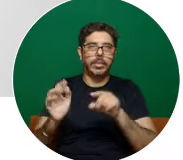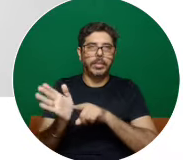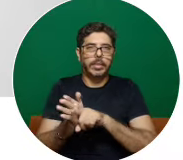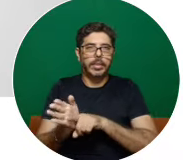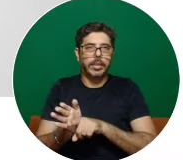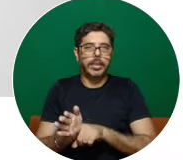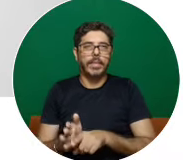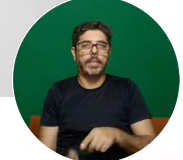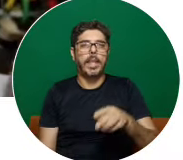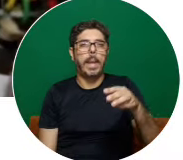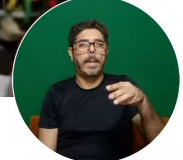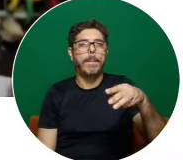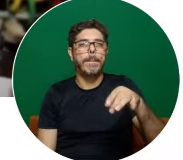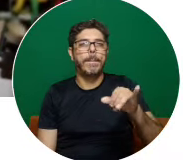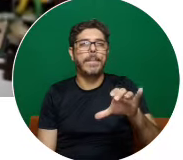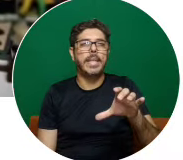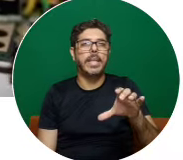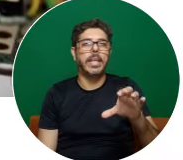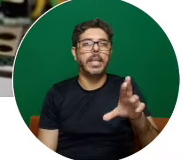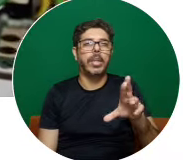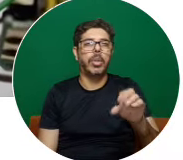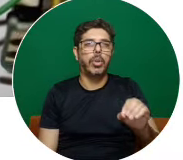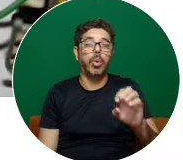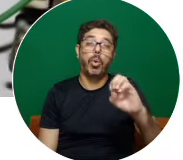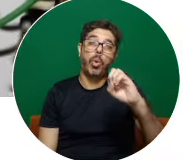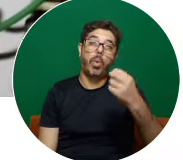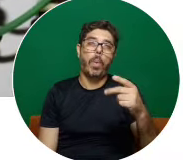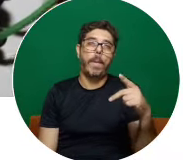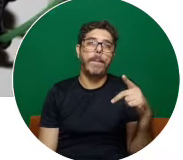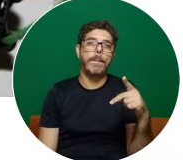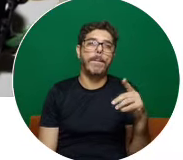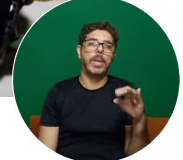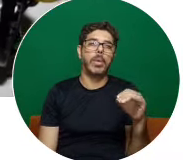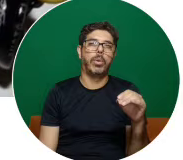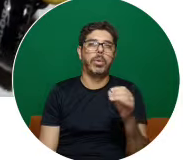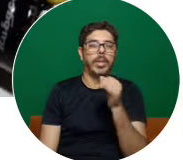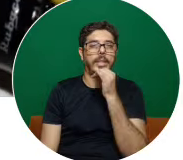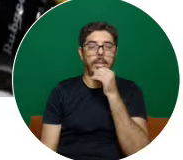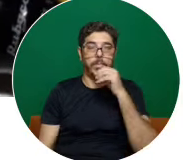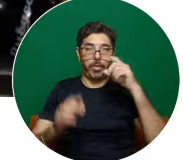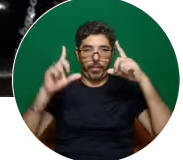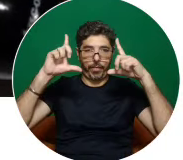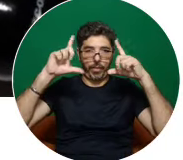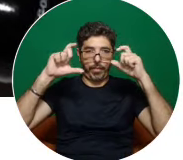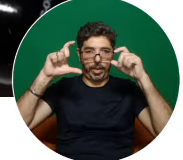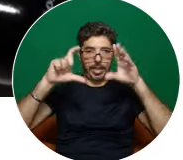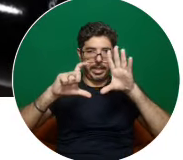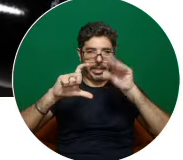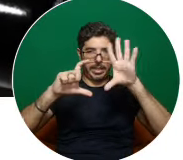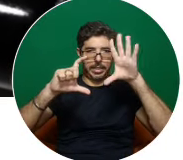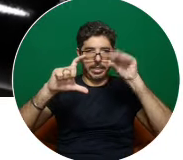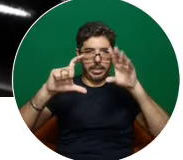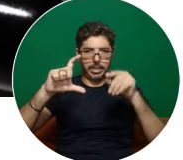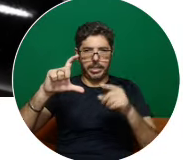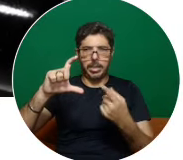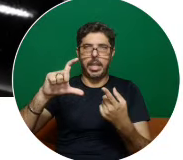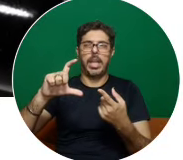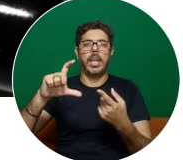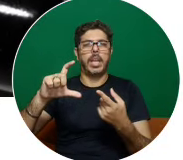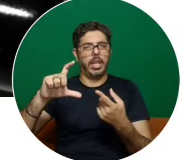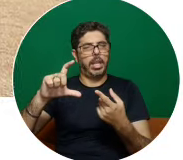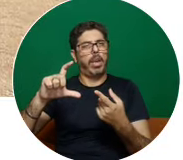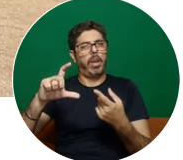mesmo picofarads. Por exemplo, a unidade de flash em uma câmera compacta usa um capacitor de algumas centenas